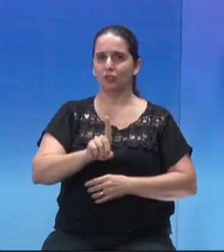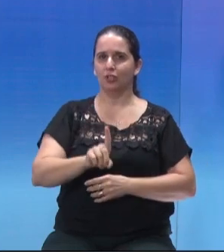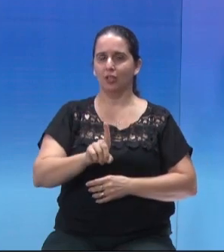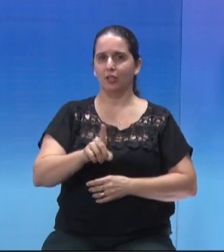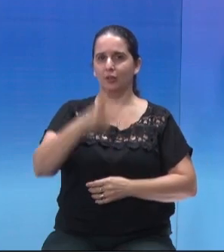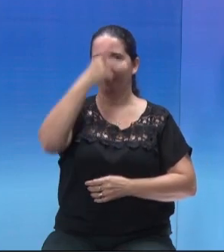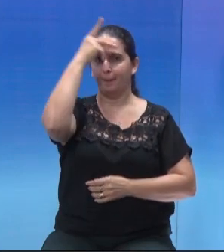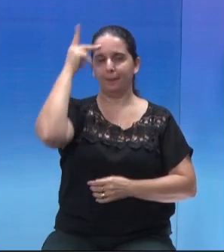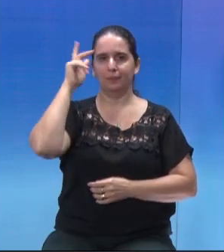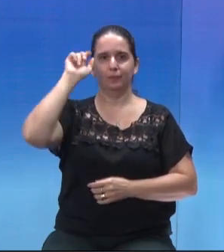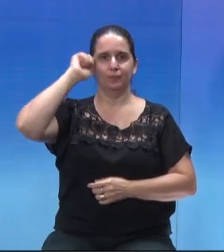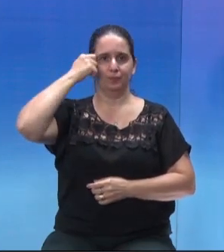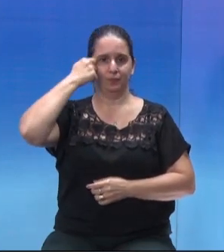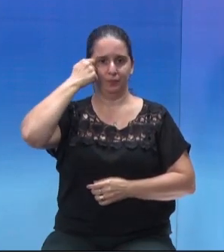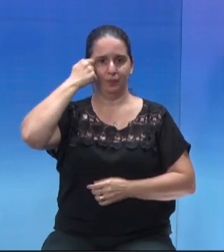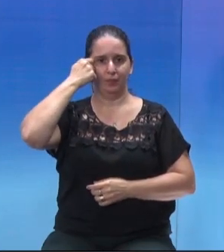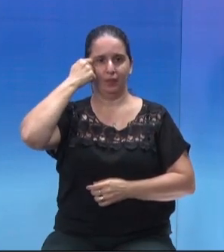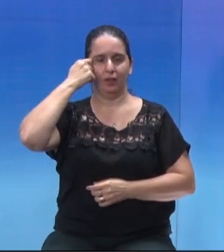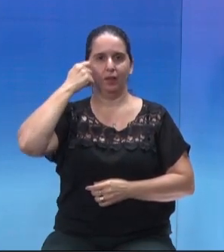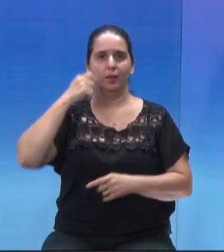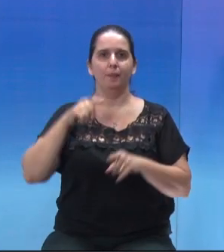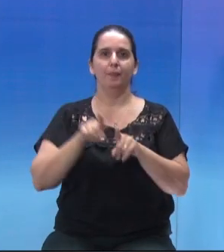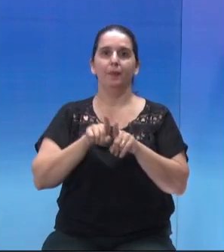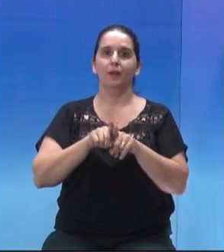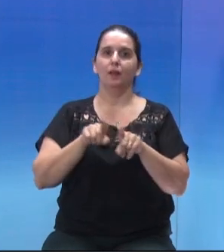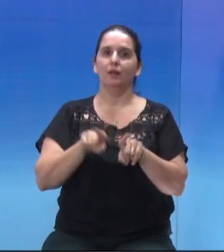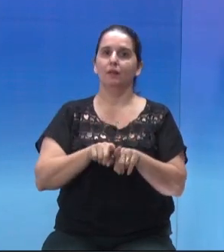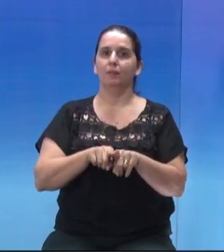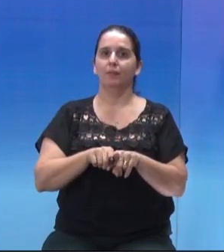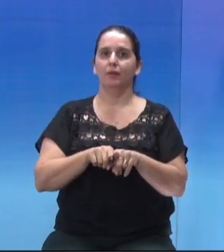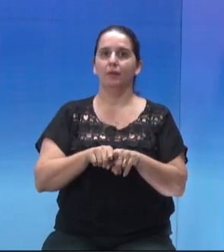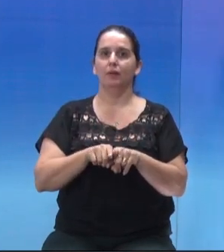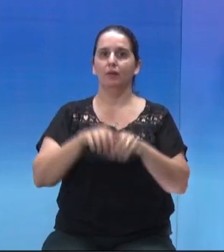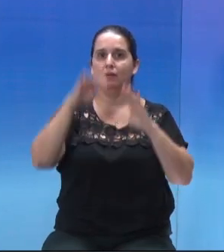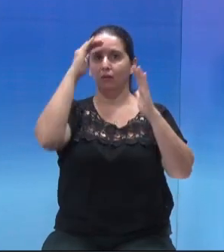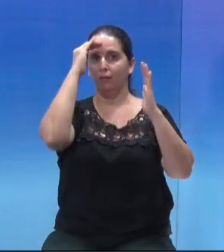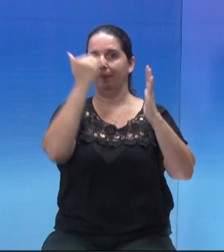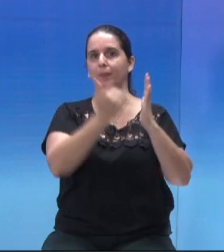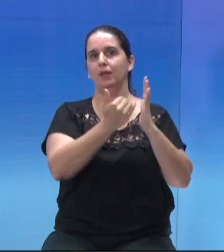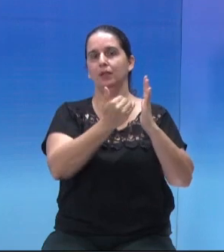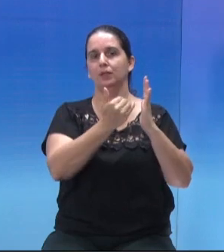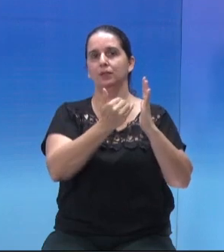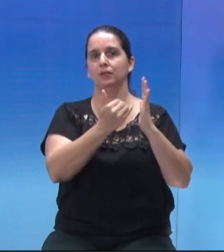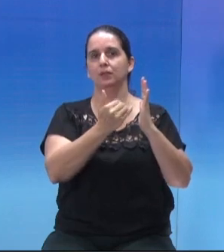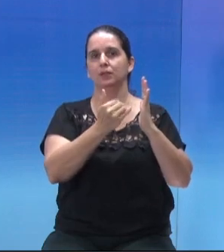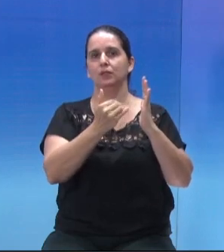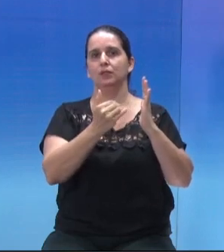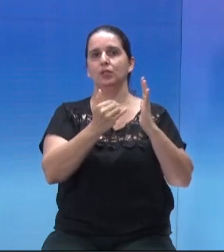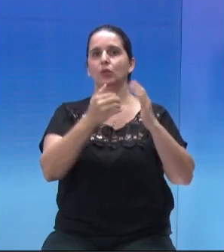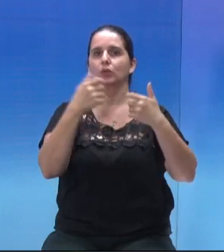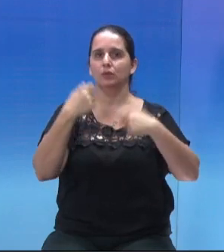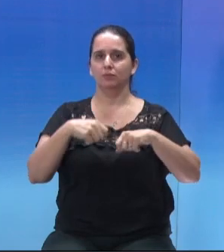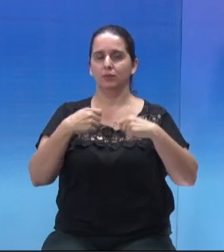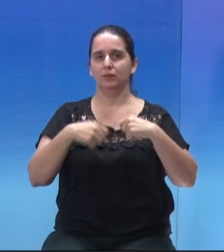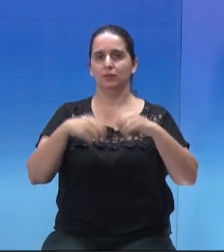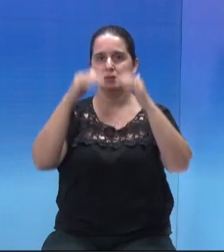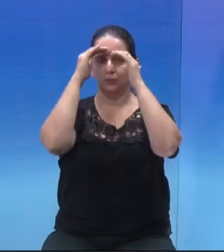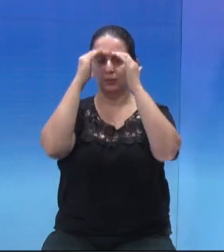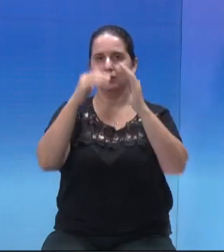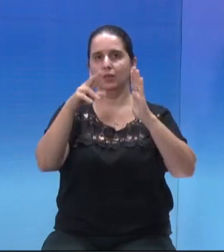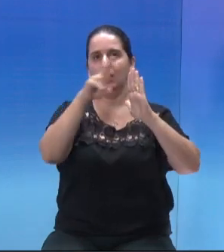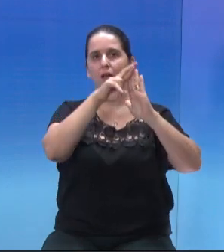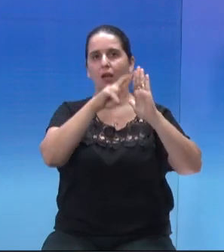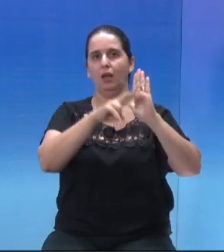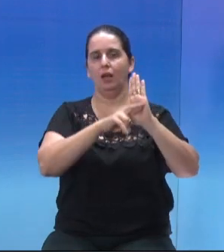dos negros. Afinal de contas, os deveres estavam sendo cumpridos, né? Nós sabemos que nos Estados Unidos, os deveres eles têm que ser cumpridos,